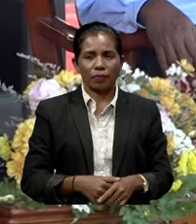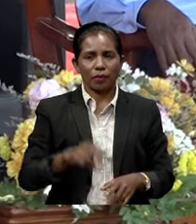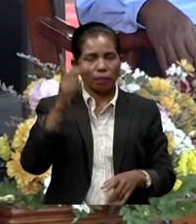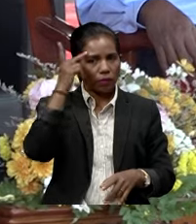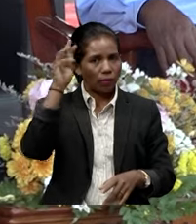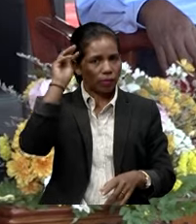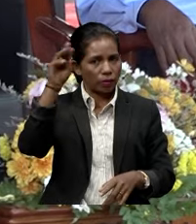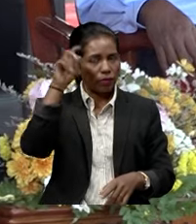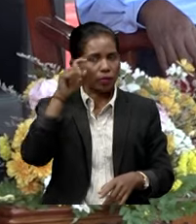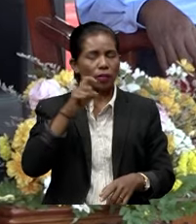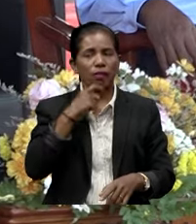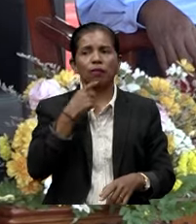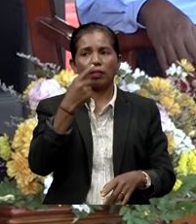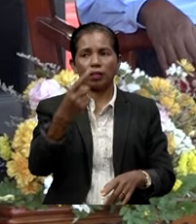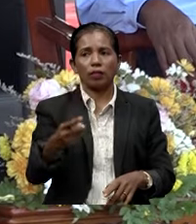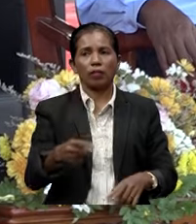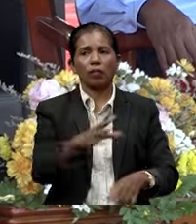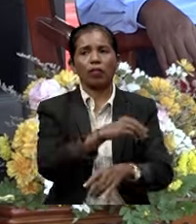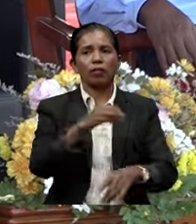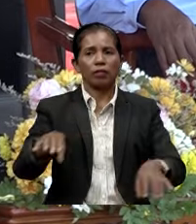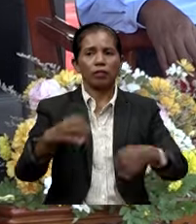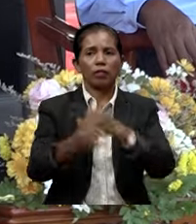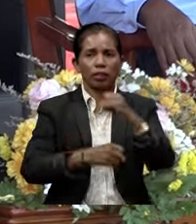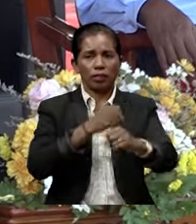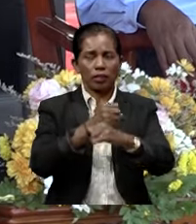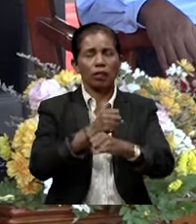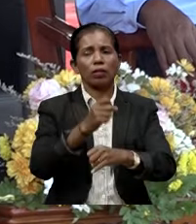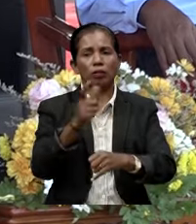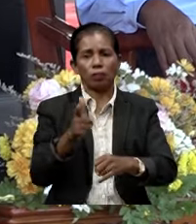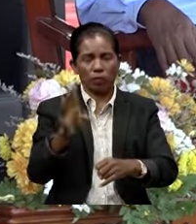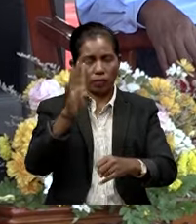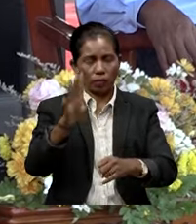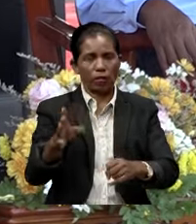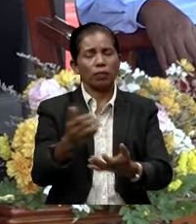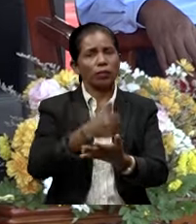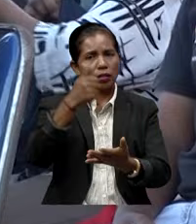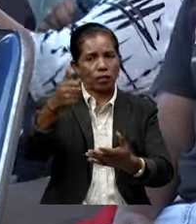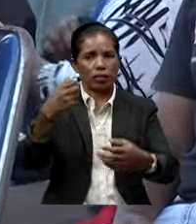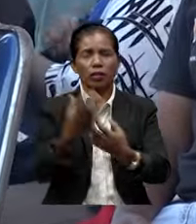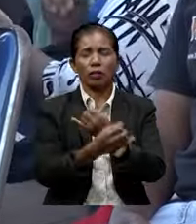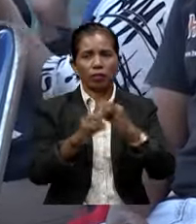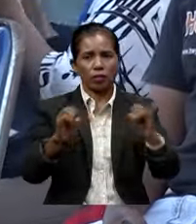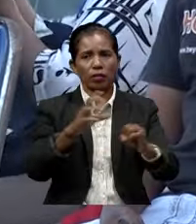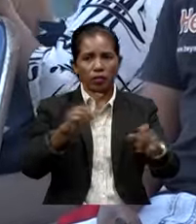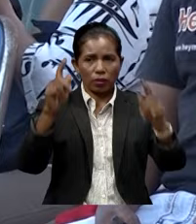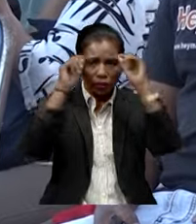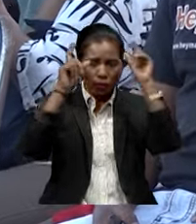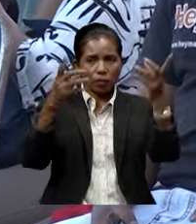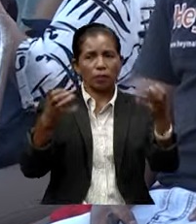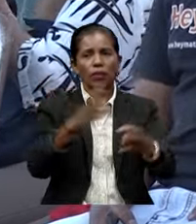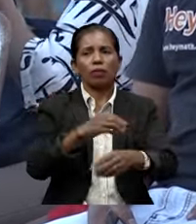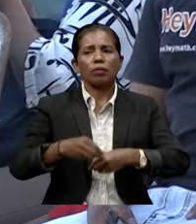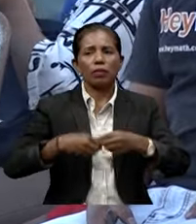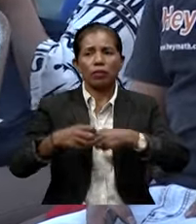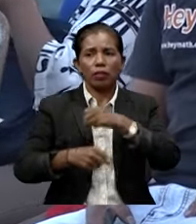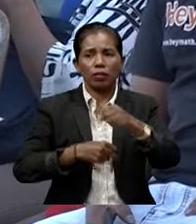Primeiro-ministro Kerala Sanana Gusman Hateten luta tinan ronures senhat hodi menan ukun rasikane difícil teves no timor ambarak mak sacrifican